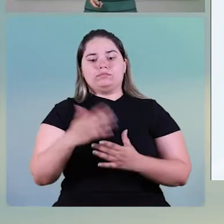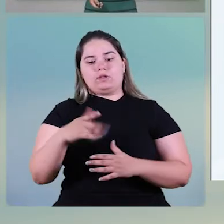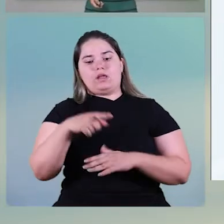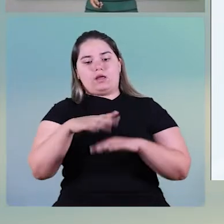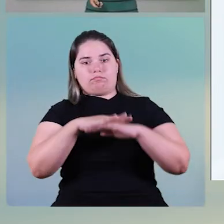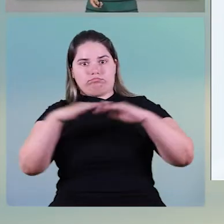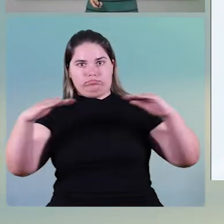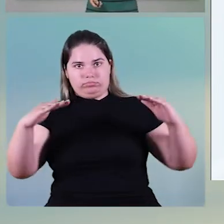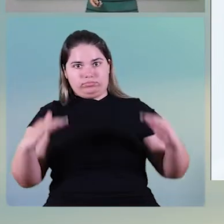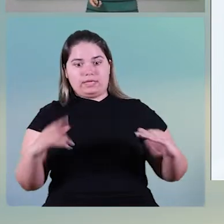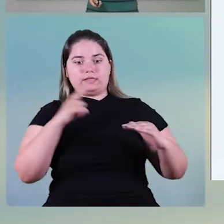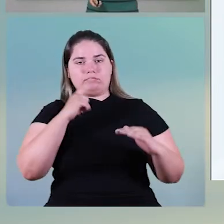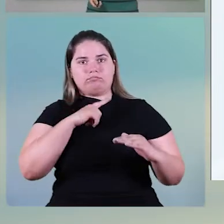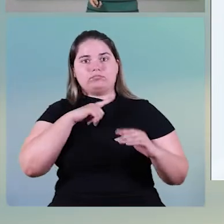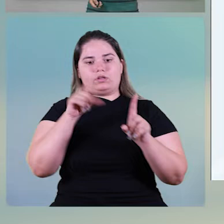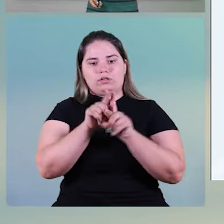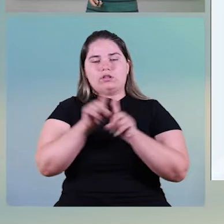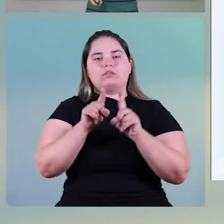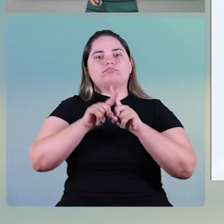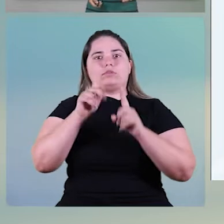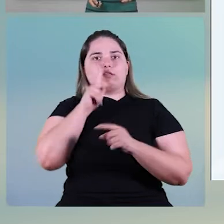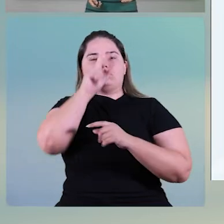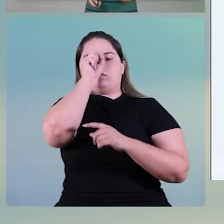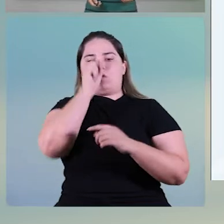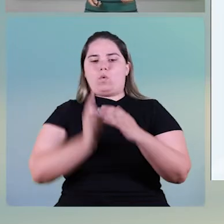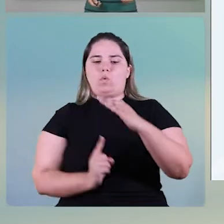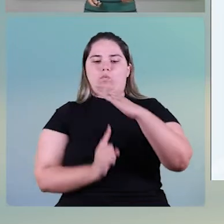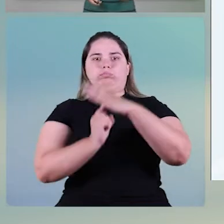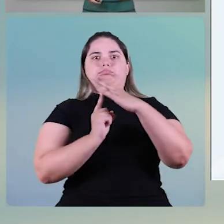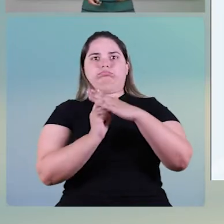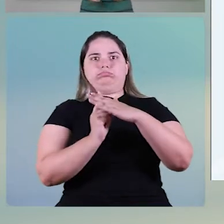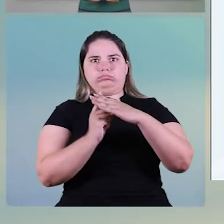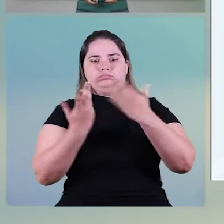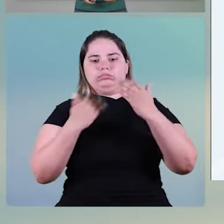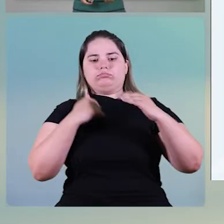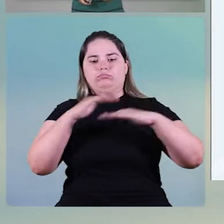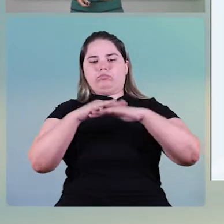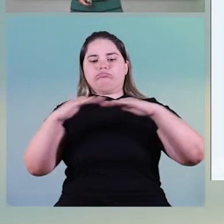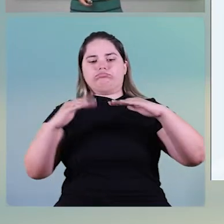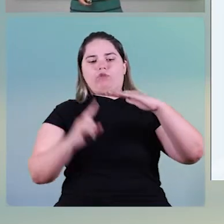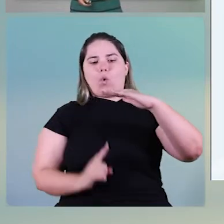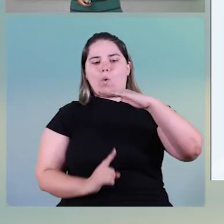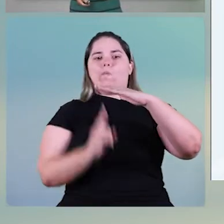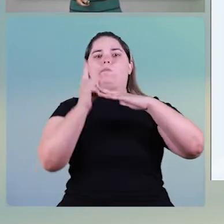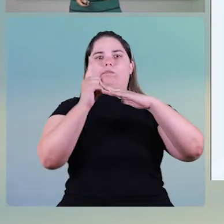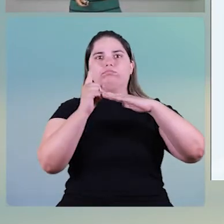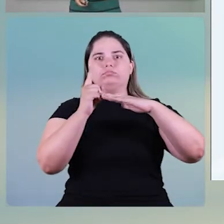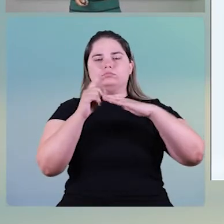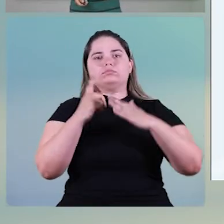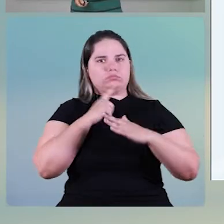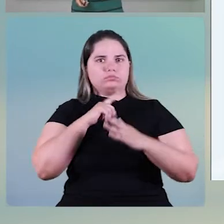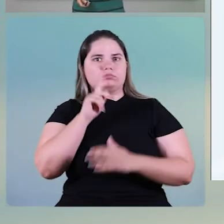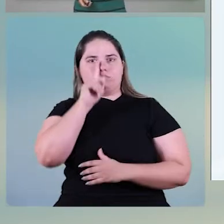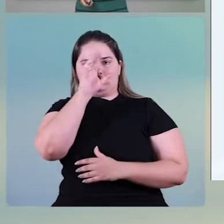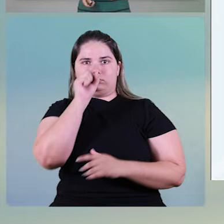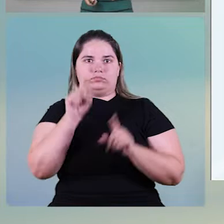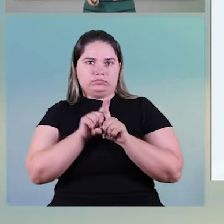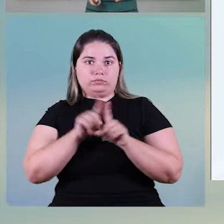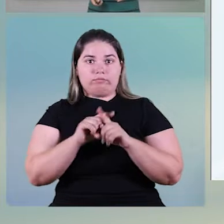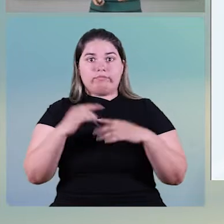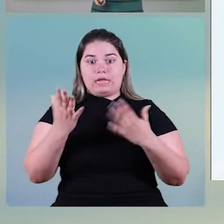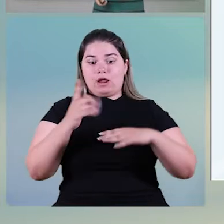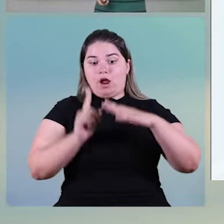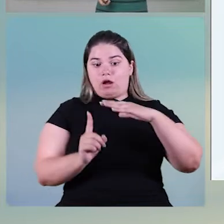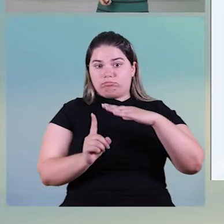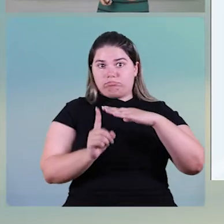mesa exerce uma reação, também uma força de contato para cima na caixa. Então é essa